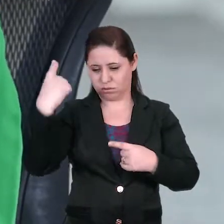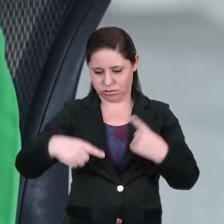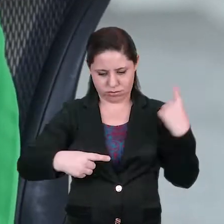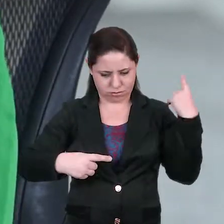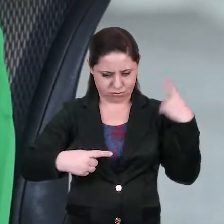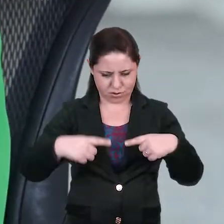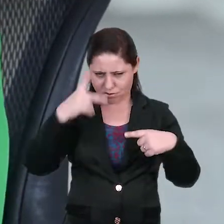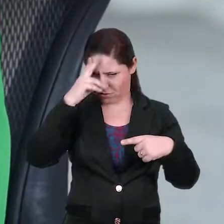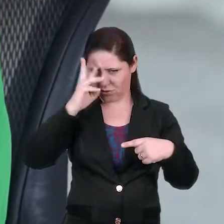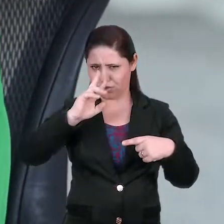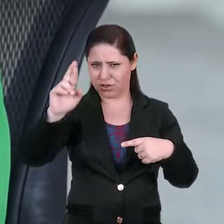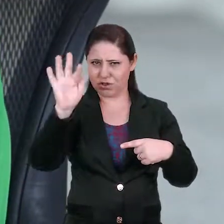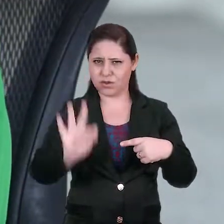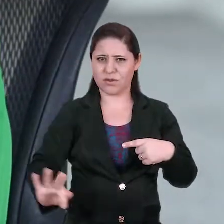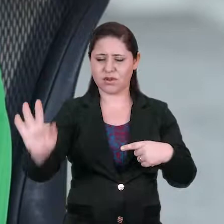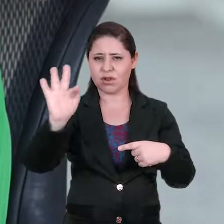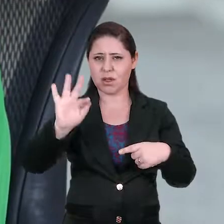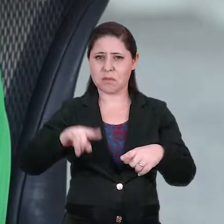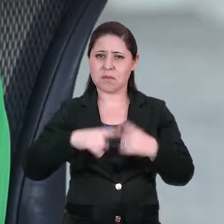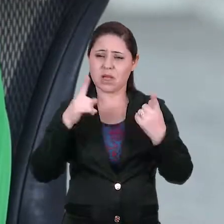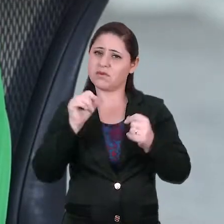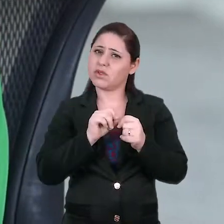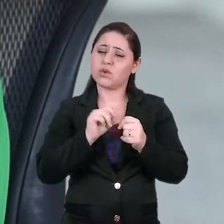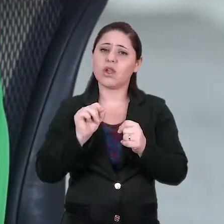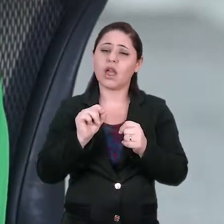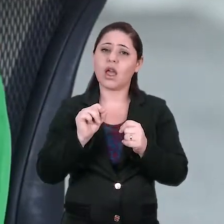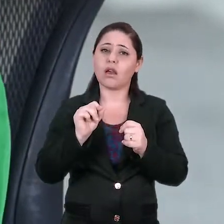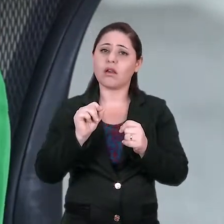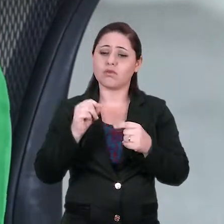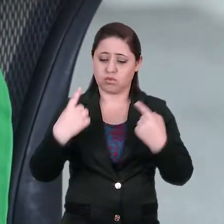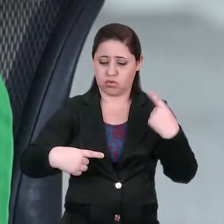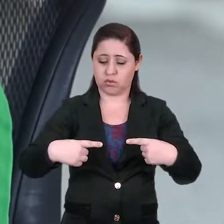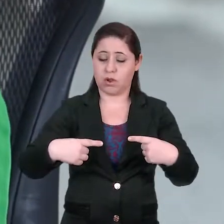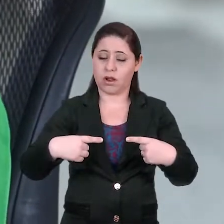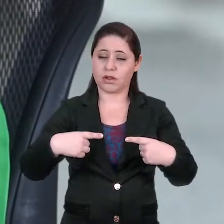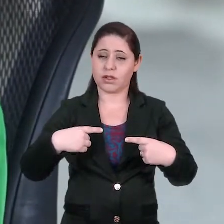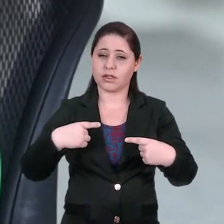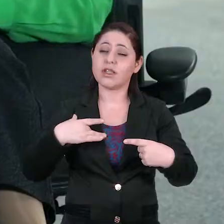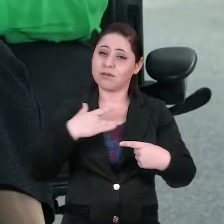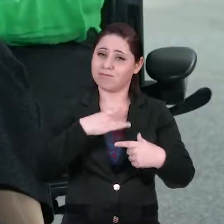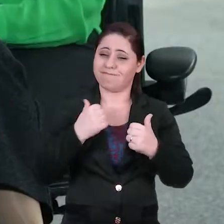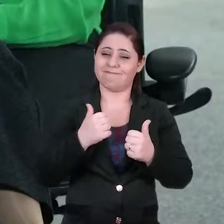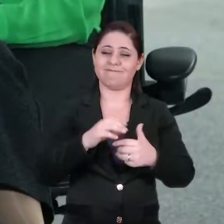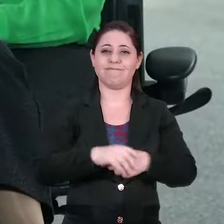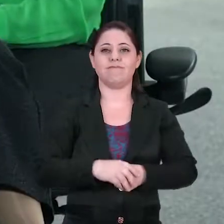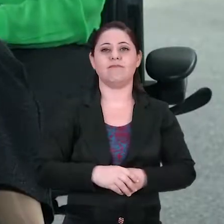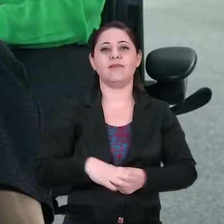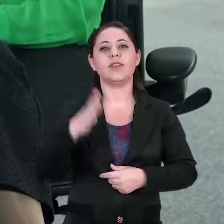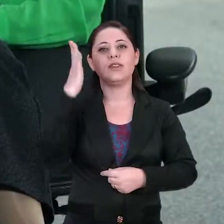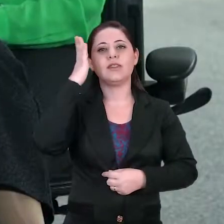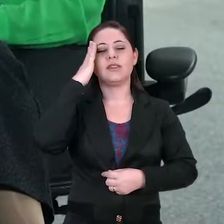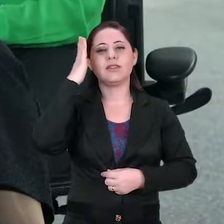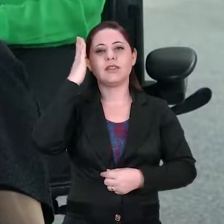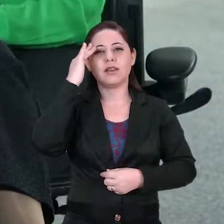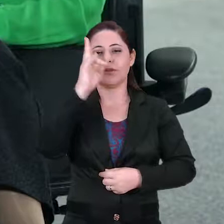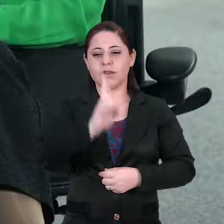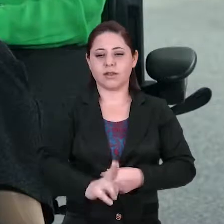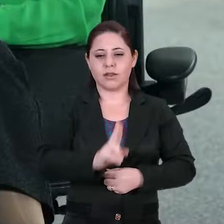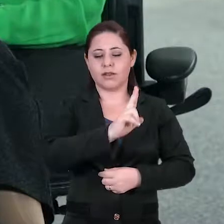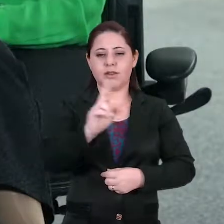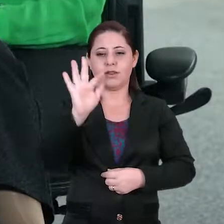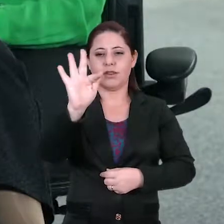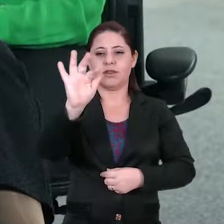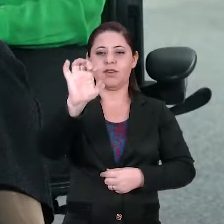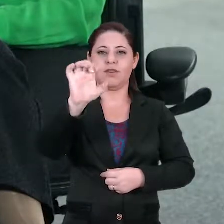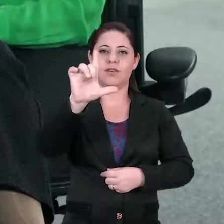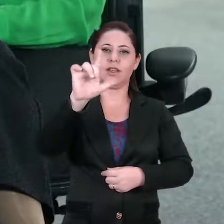disputa com os nossos diretores da faculdade, mas valeu a pena, uma disputa saudável. Você sabe que o